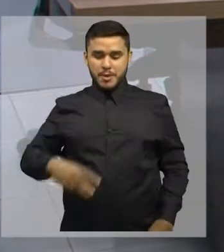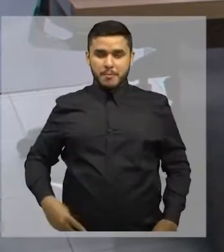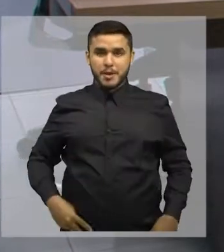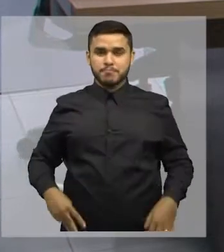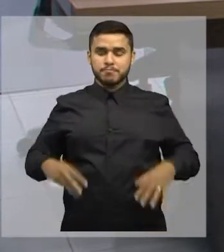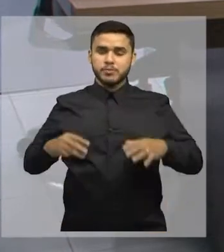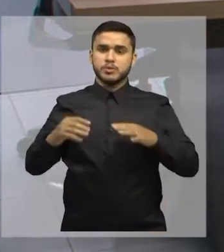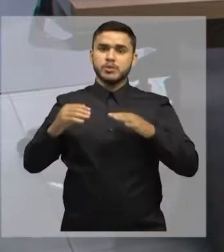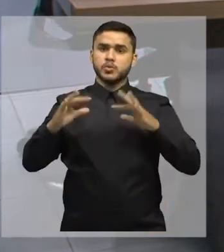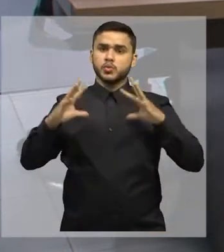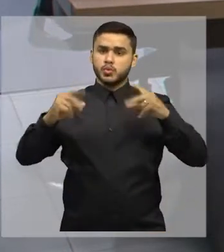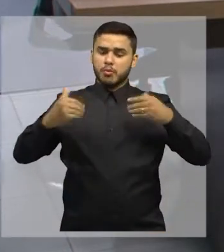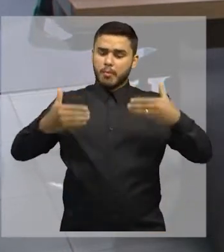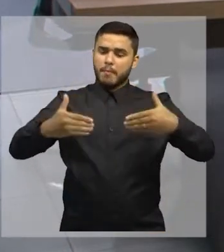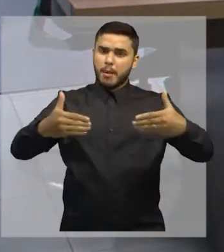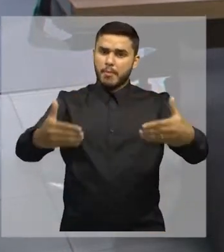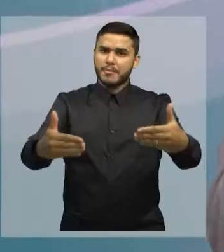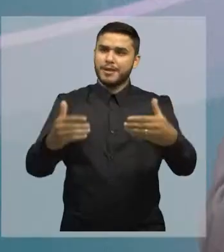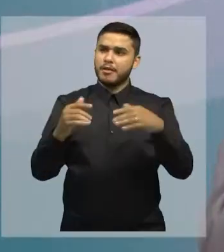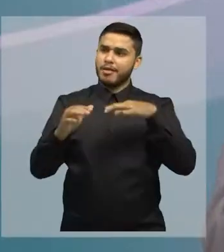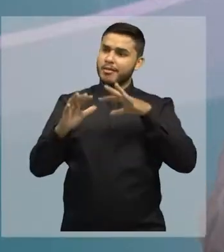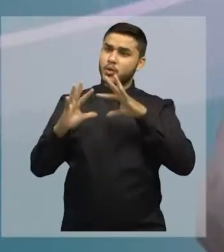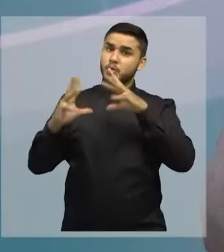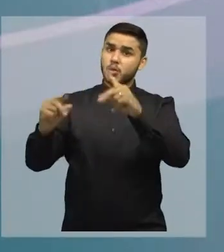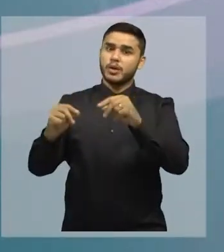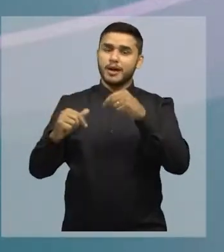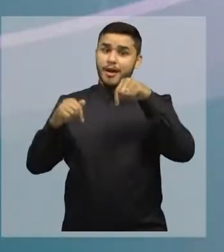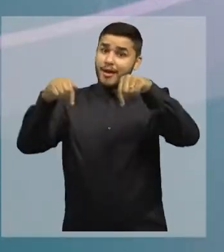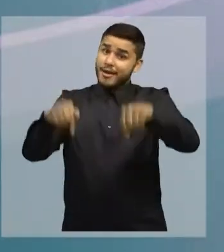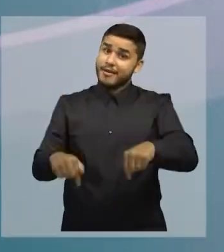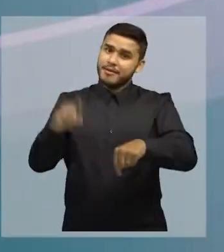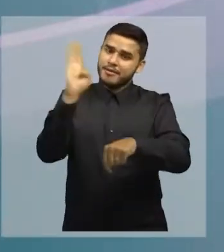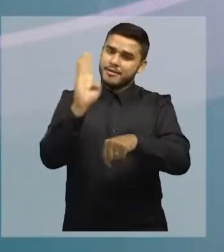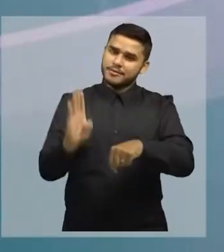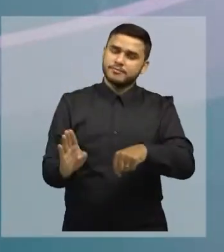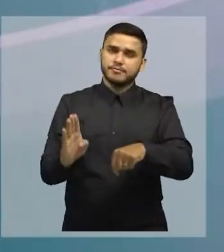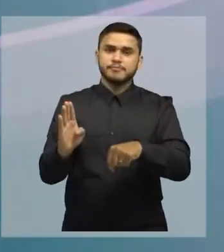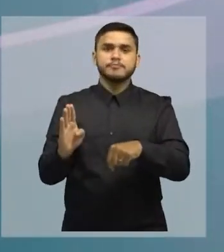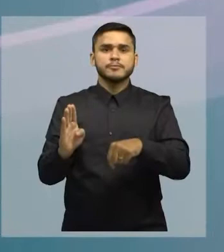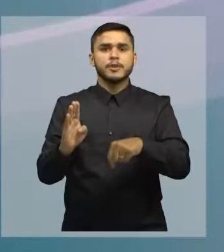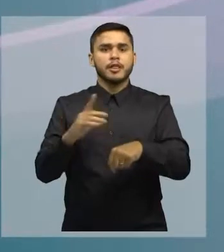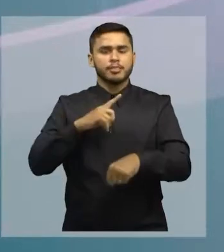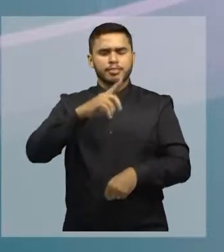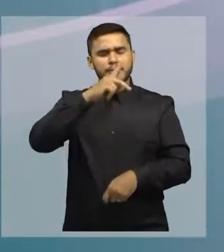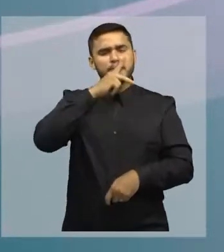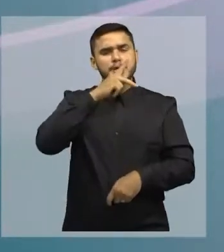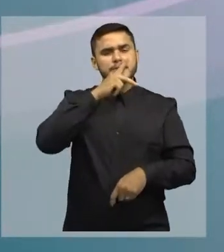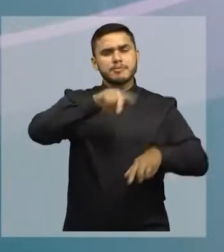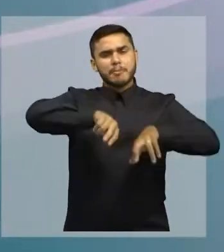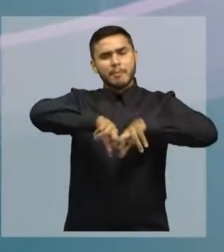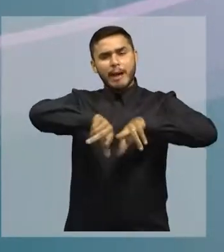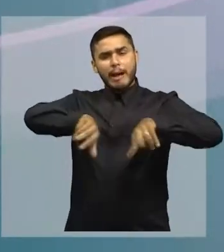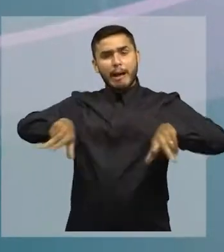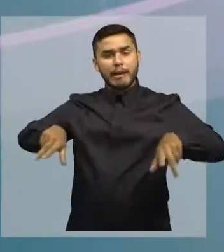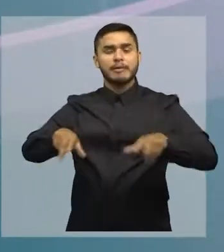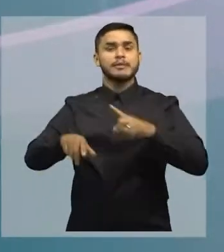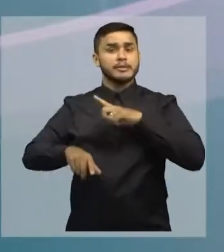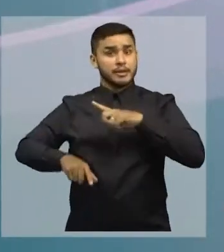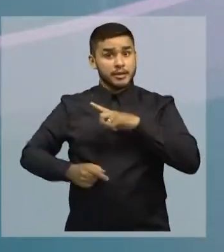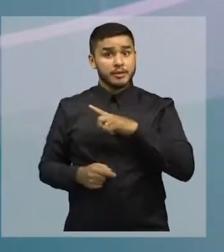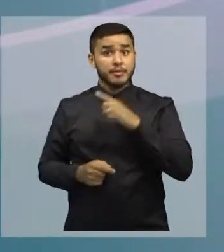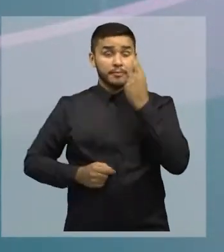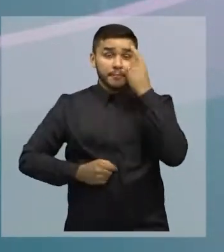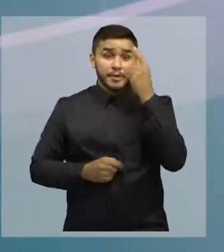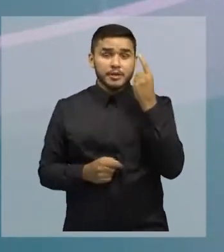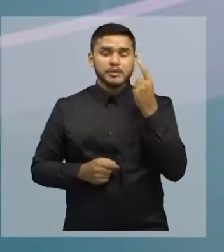uma base se justifica porque a gente tem, além desse modelo, um multipartidarismo, um pluripartidarismo. Nenhum partido consegue